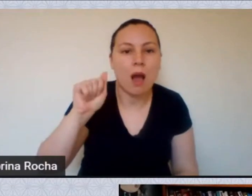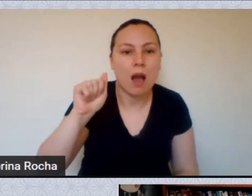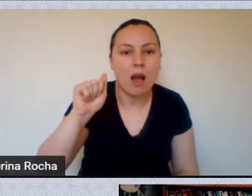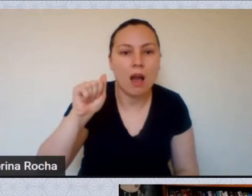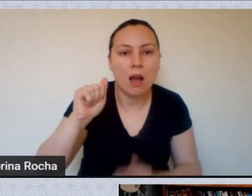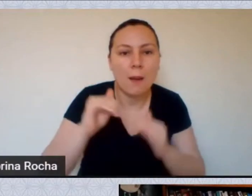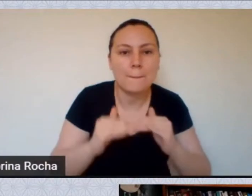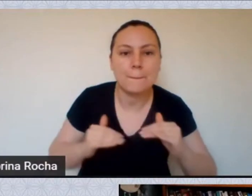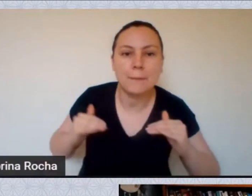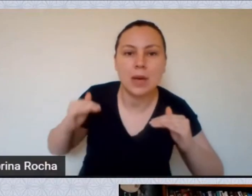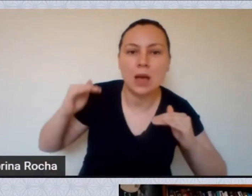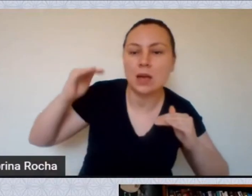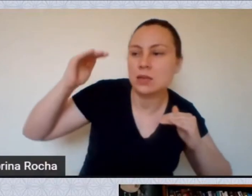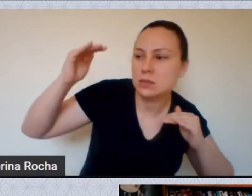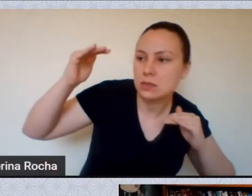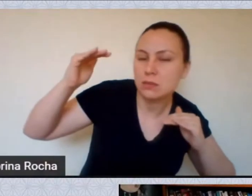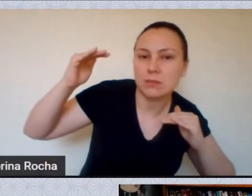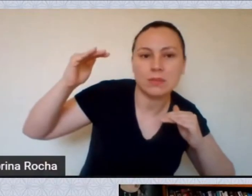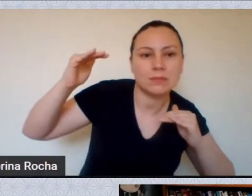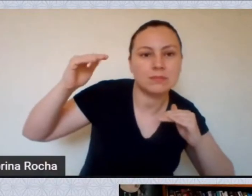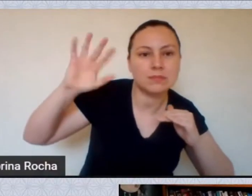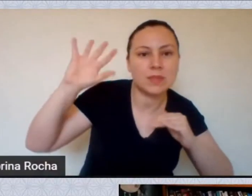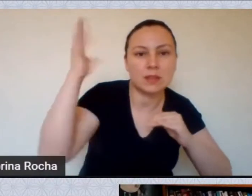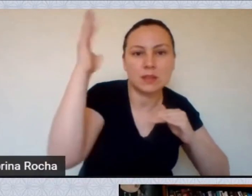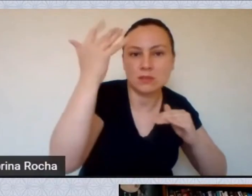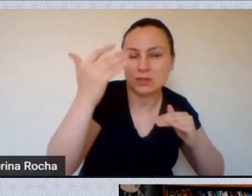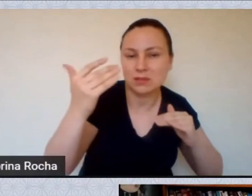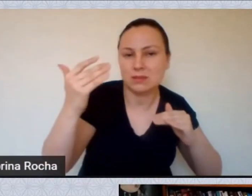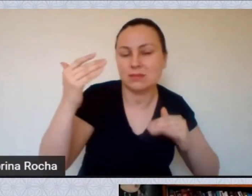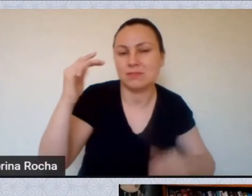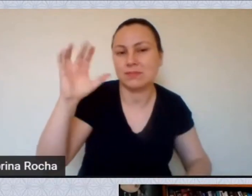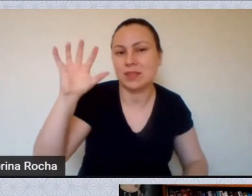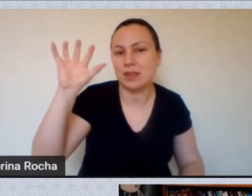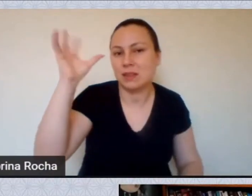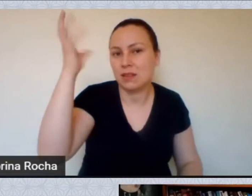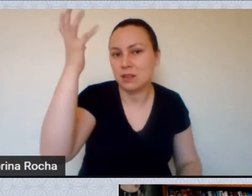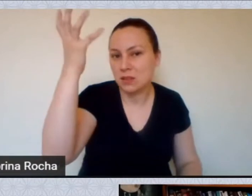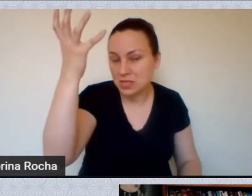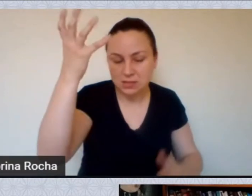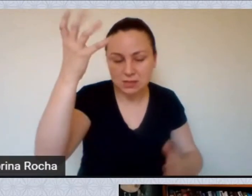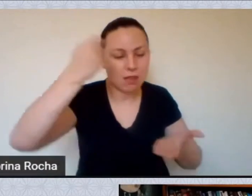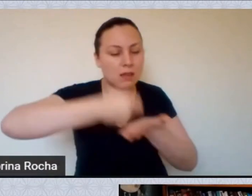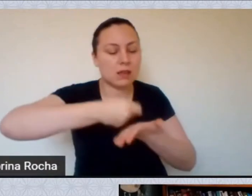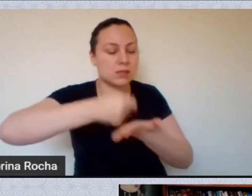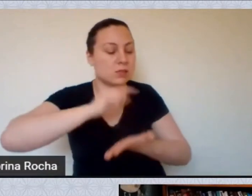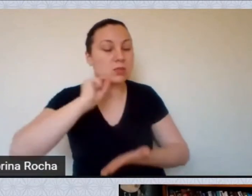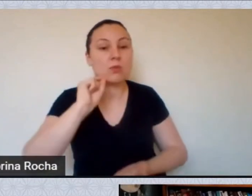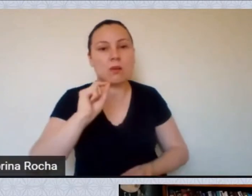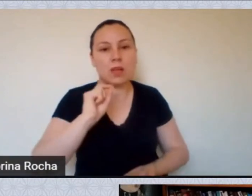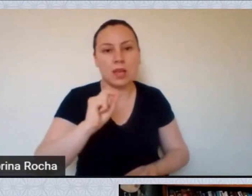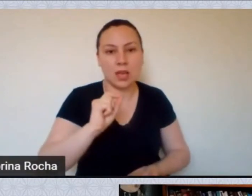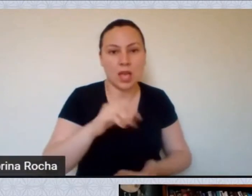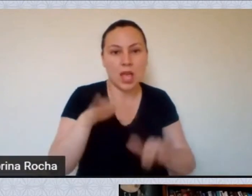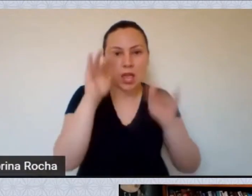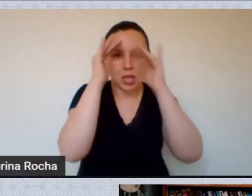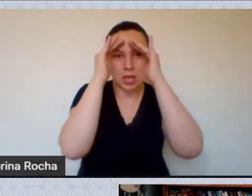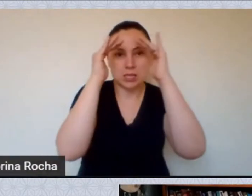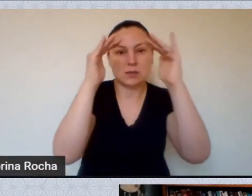natureza exige da gente, que é uma integração e um respeito pelo mundo natural e pelas várias